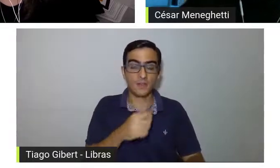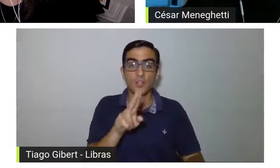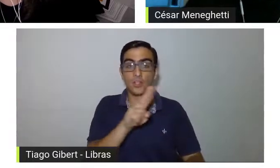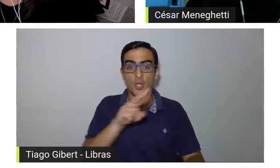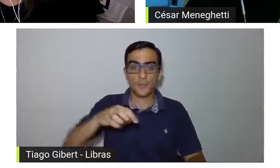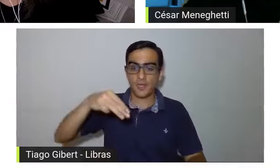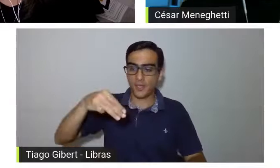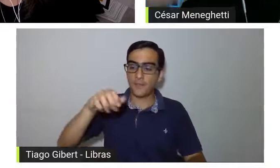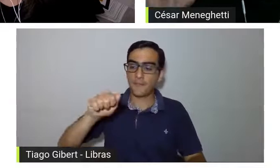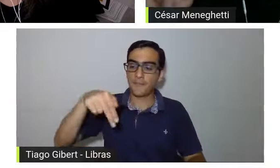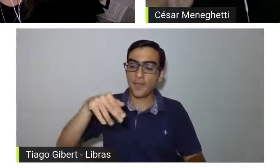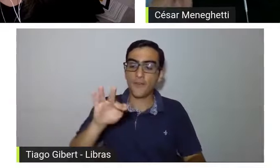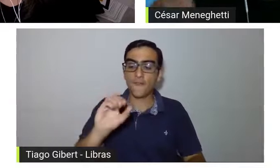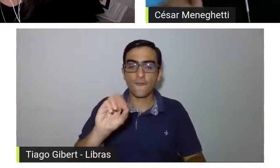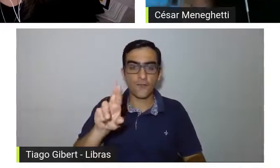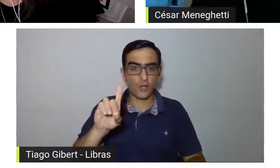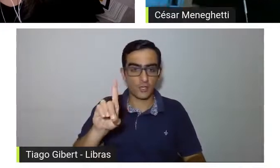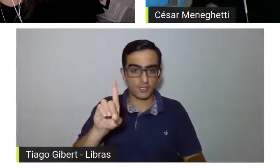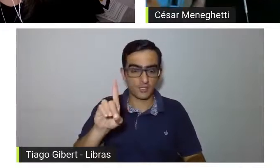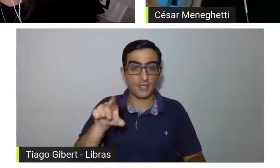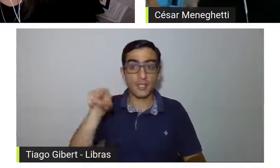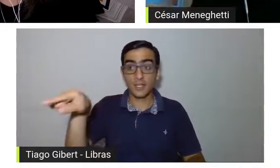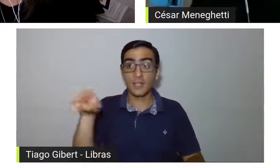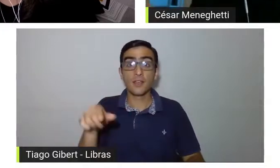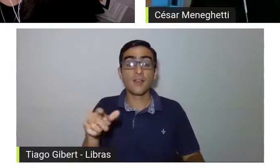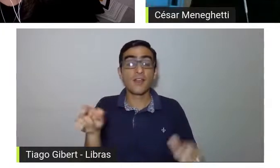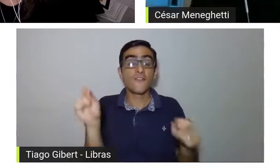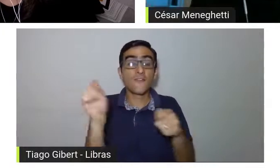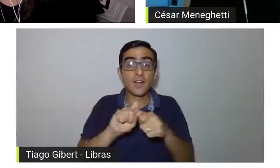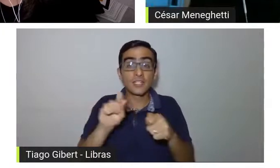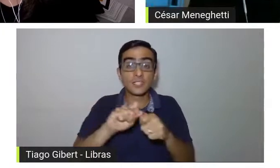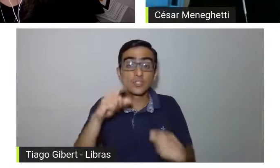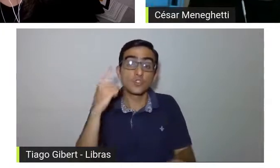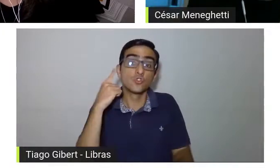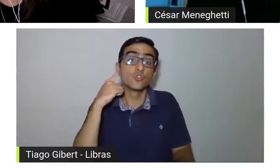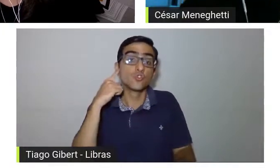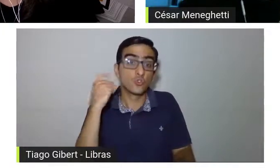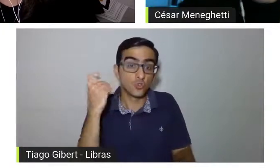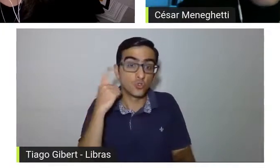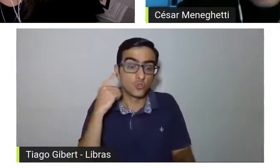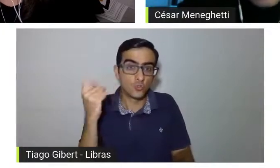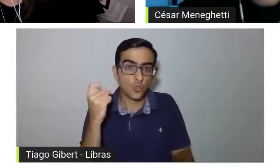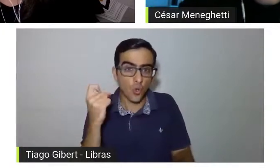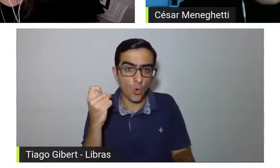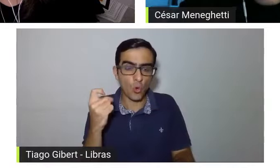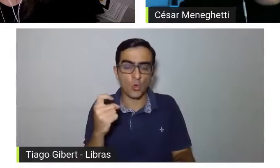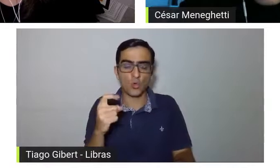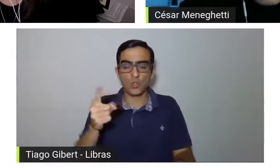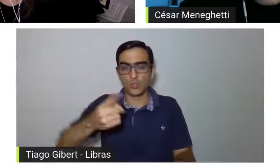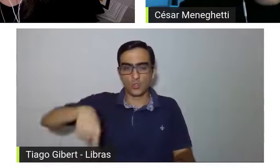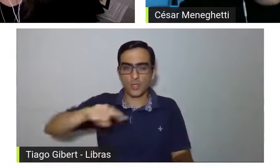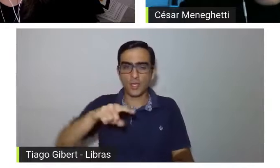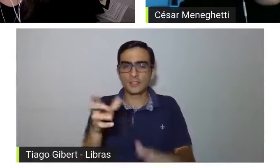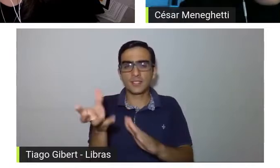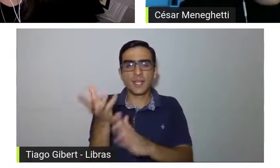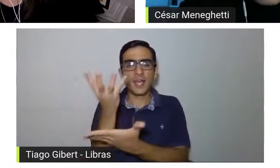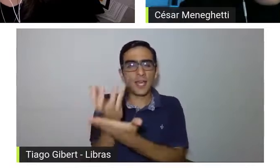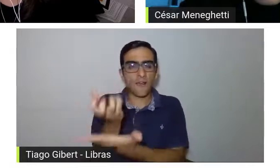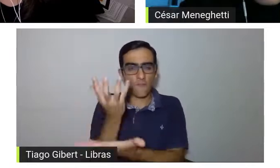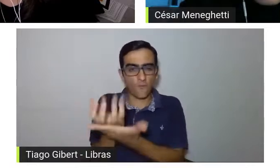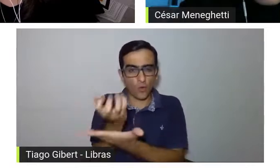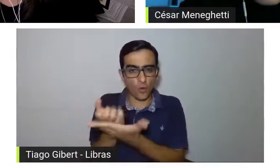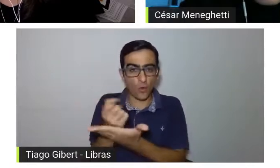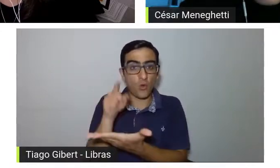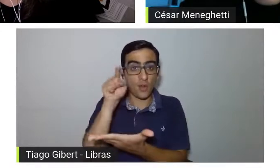para fazer um som através... Ele sintetizou sons que a gente captou lá,